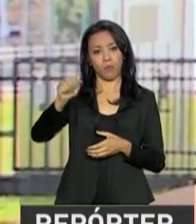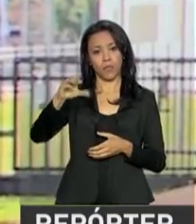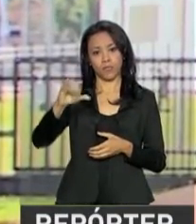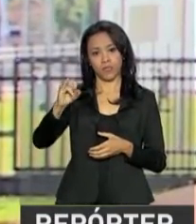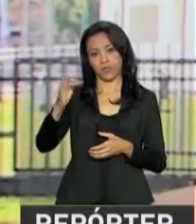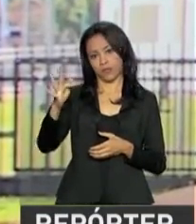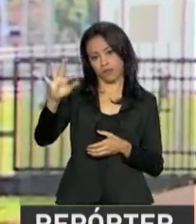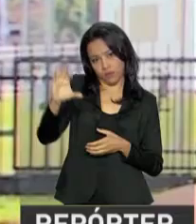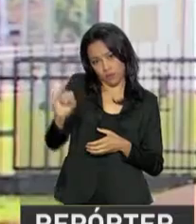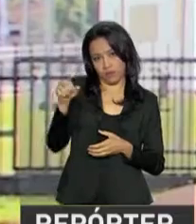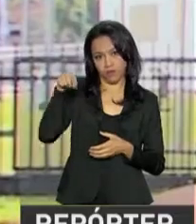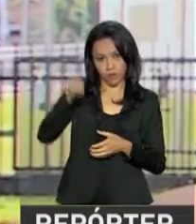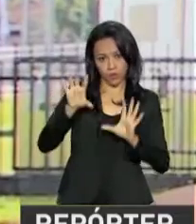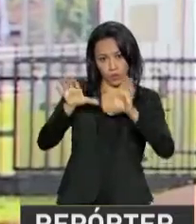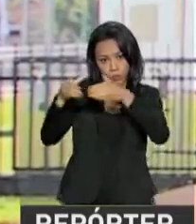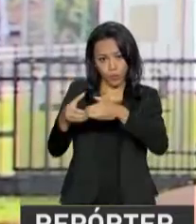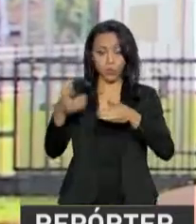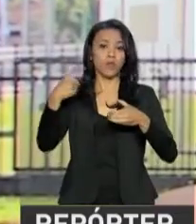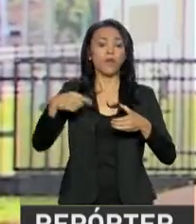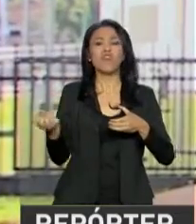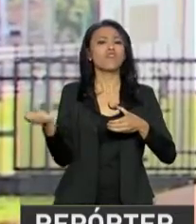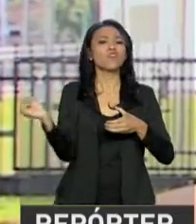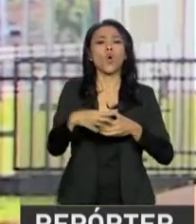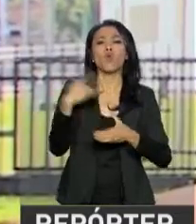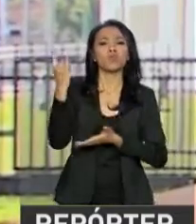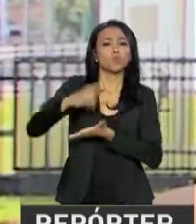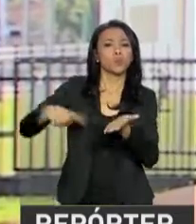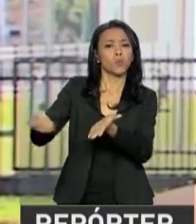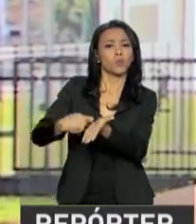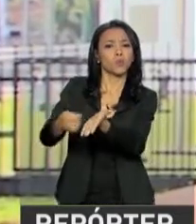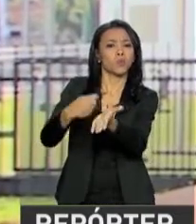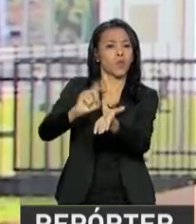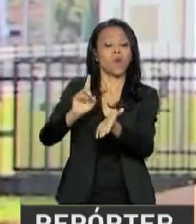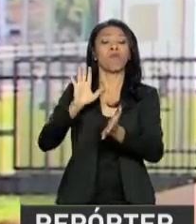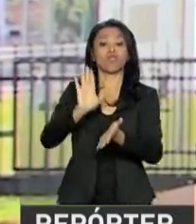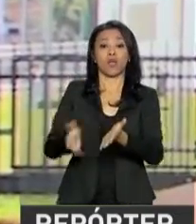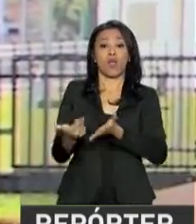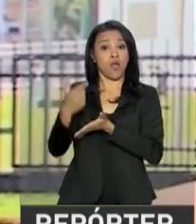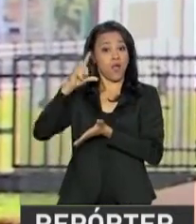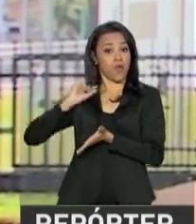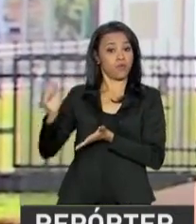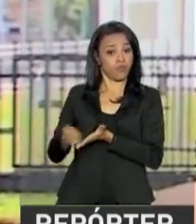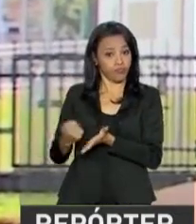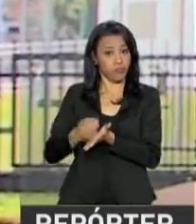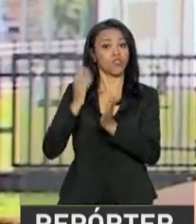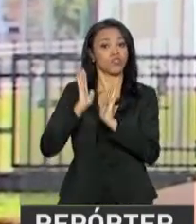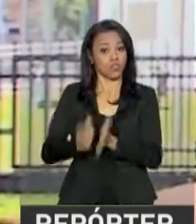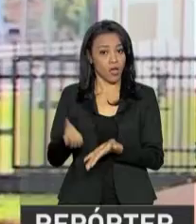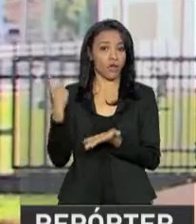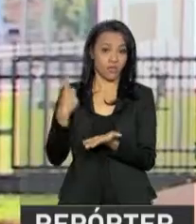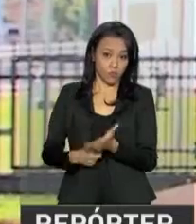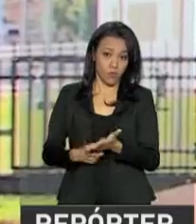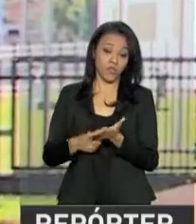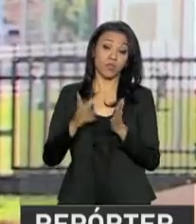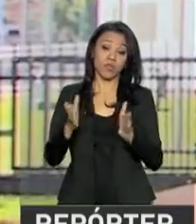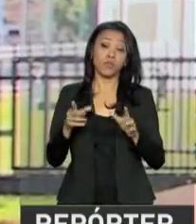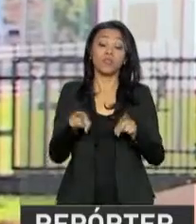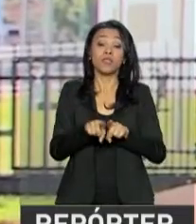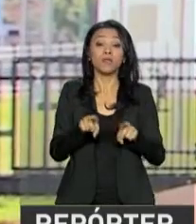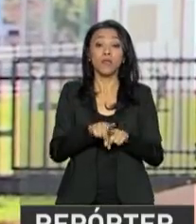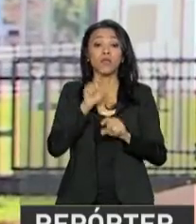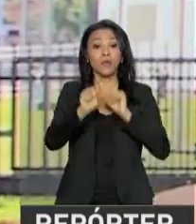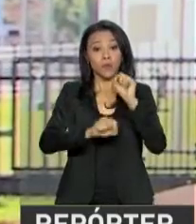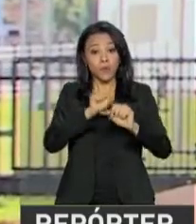peru a idéia não é fazer novos acordos comerciais mas avançar na consolidação dos acordos já existentes e na identificação